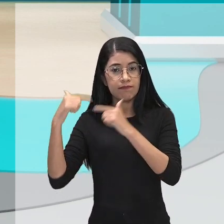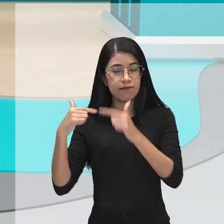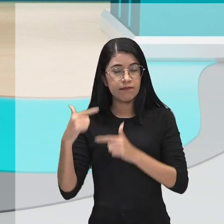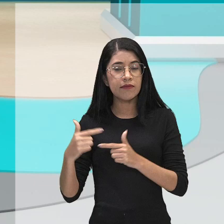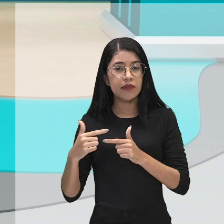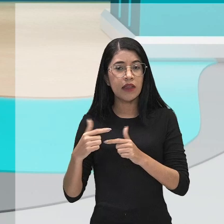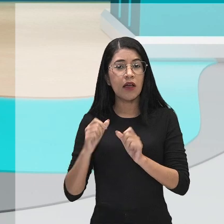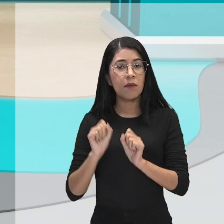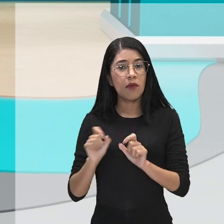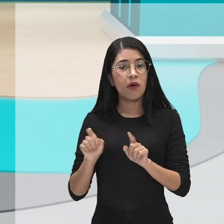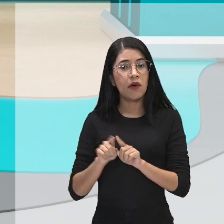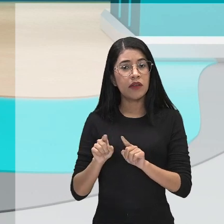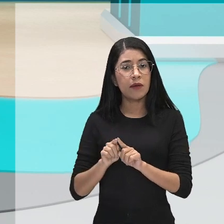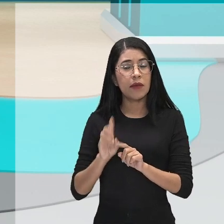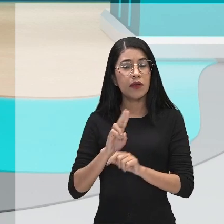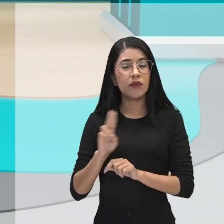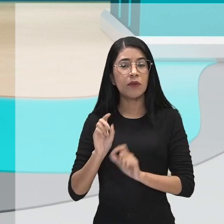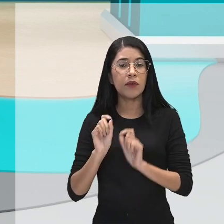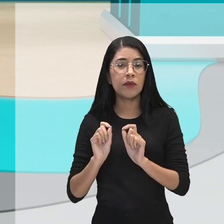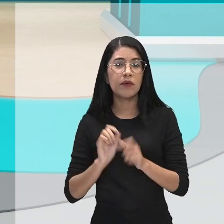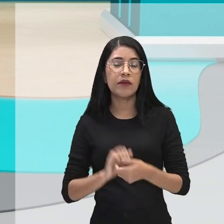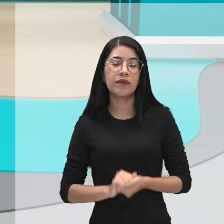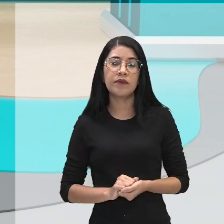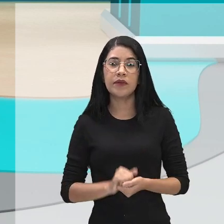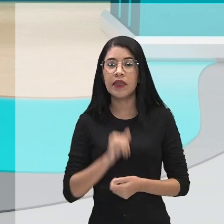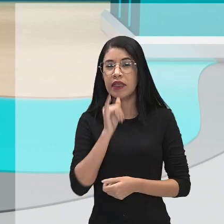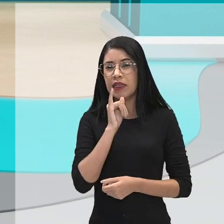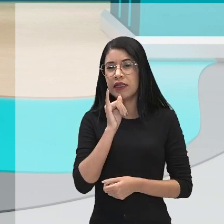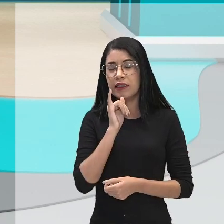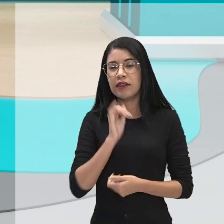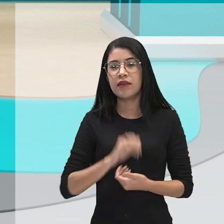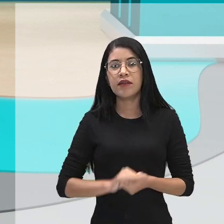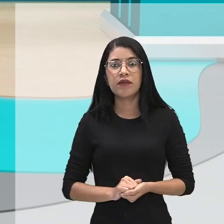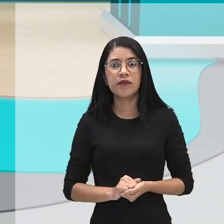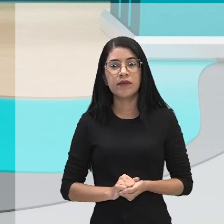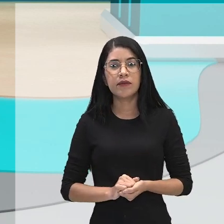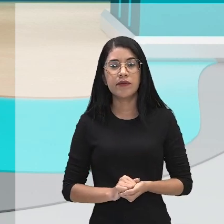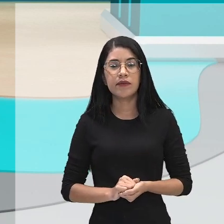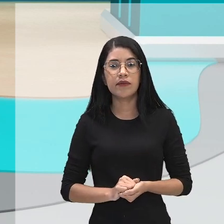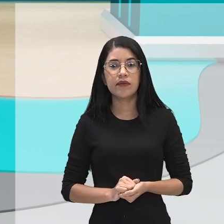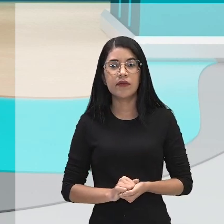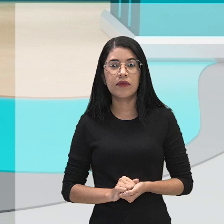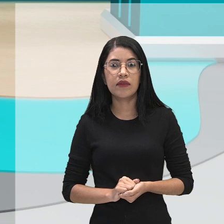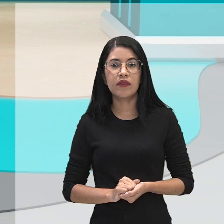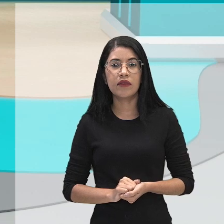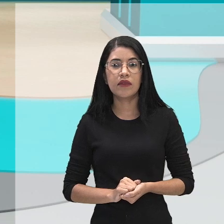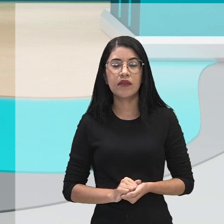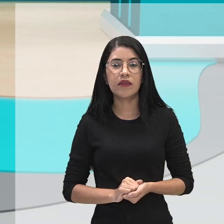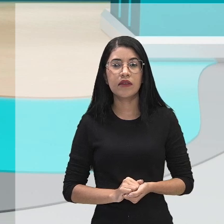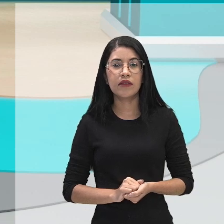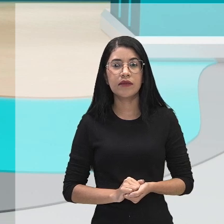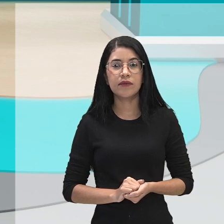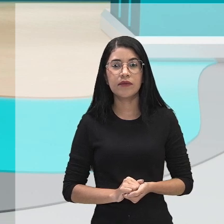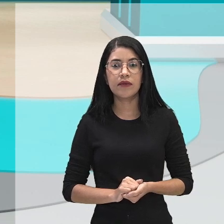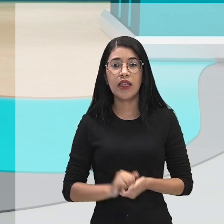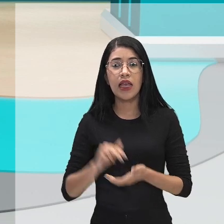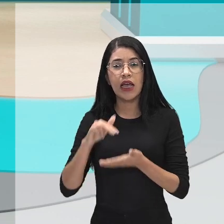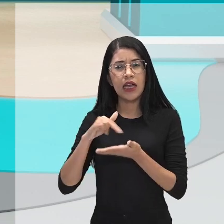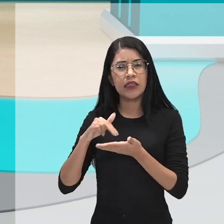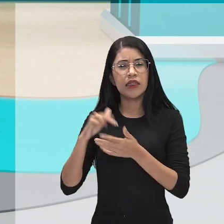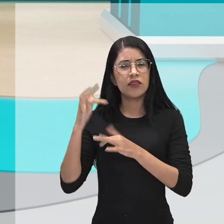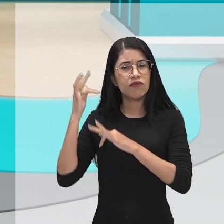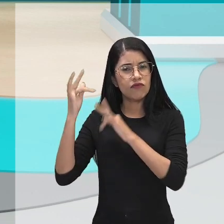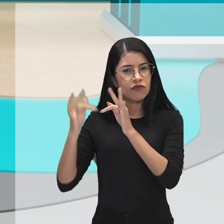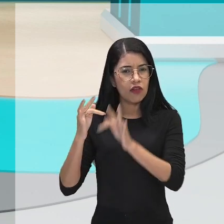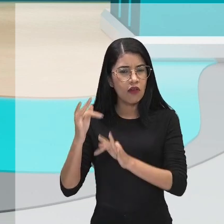também podemos chamar de danças. Vamos colocar aqui para vocês entenderem um pouquinho melhor a questão das danças